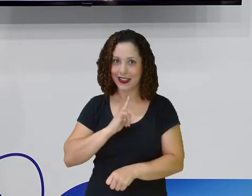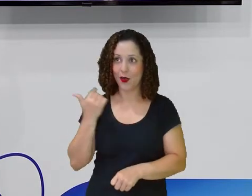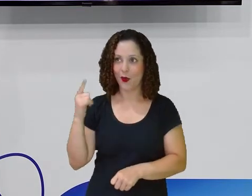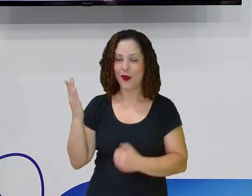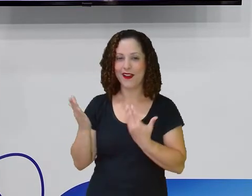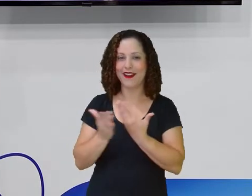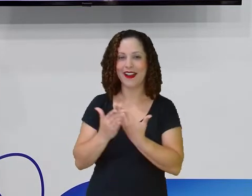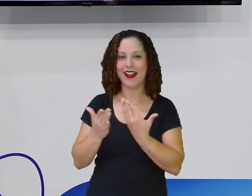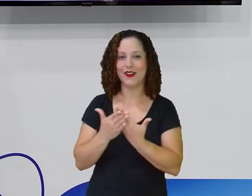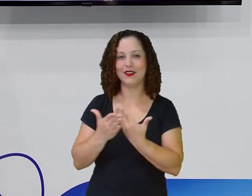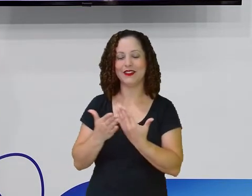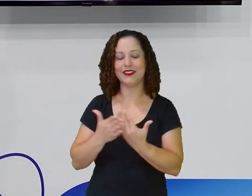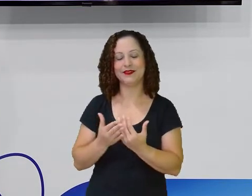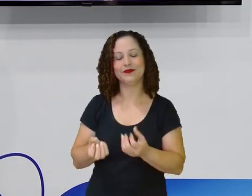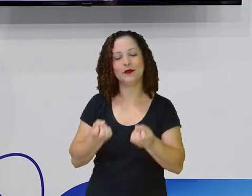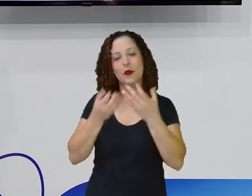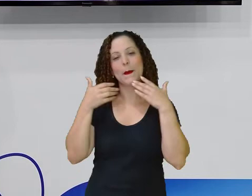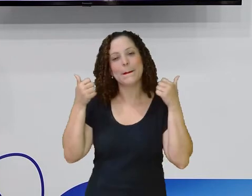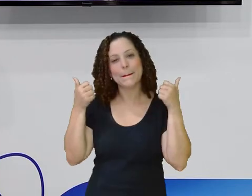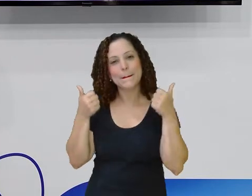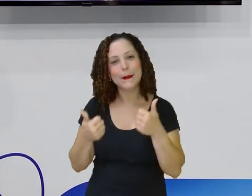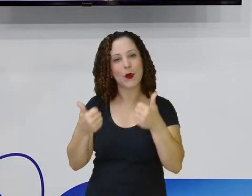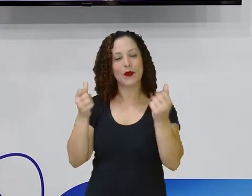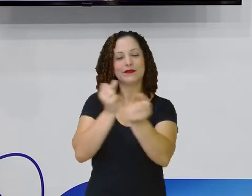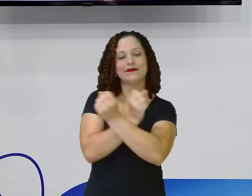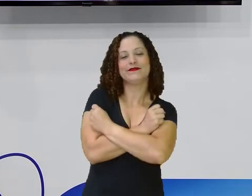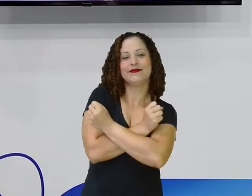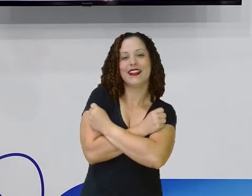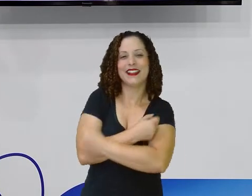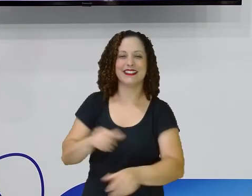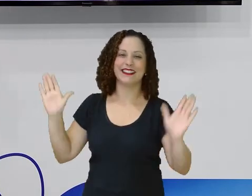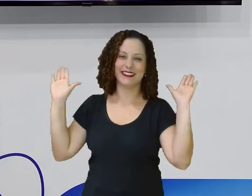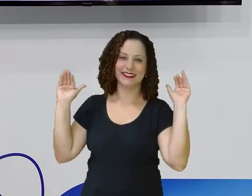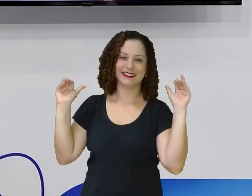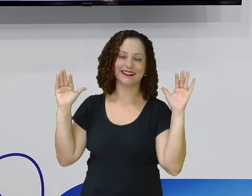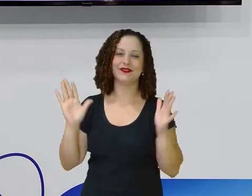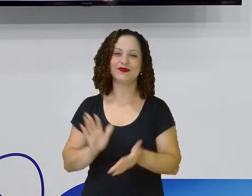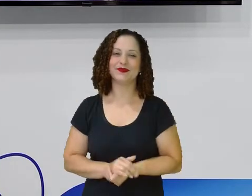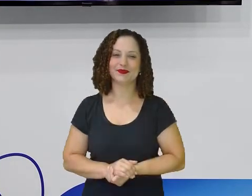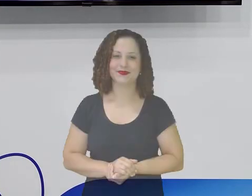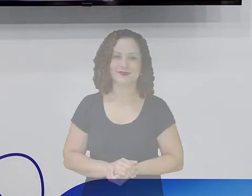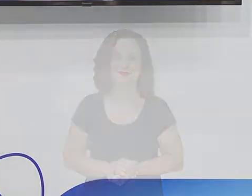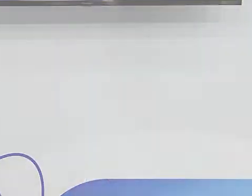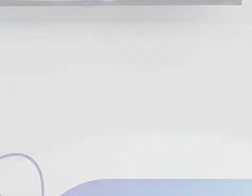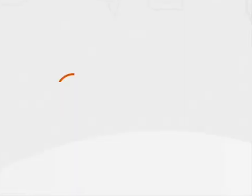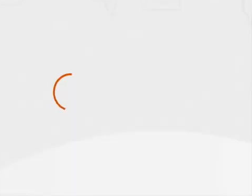chegando, tá certo? Muito bom estar com vocês. Um forte abraço. Até a próxima. Tchau, tchau.